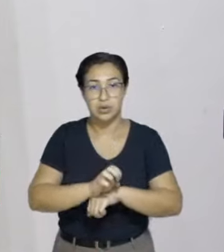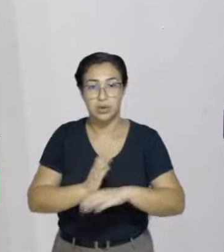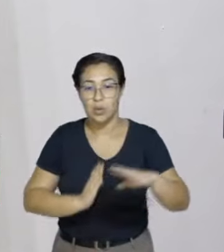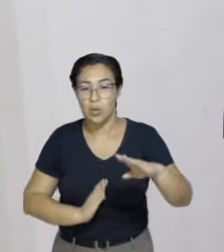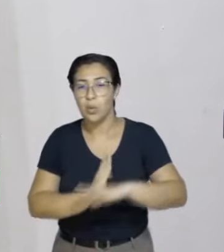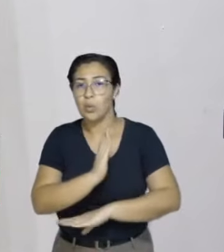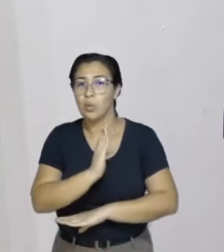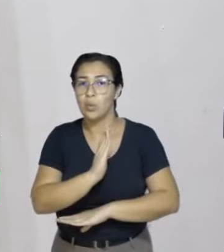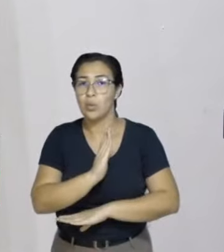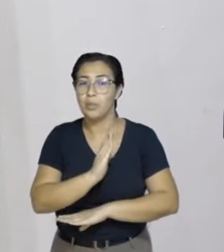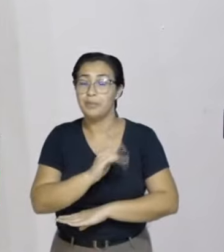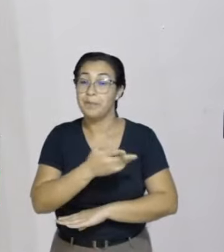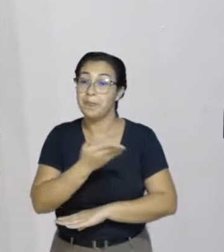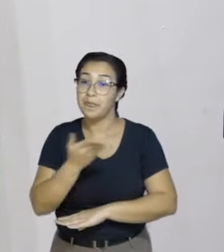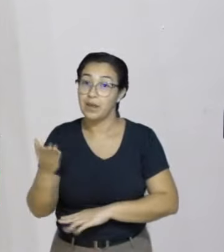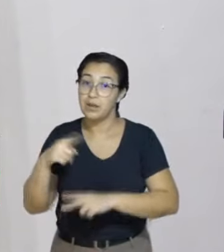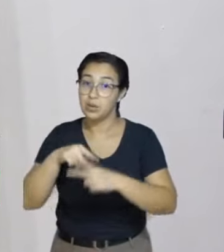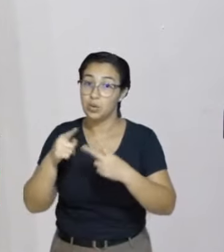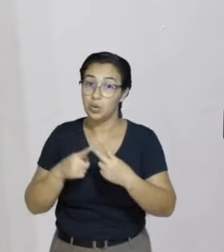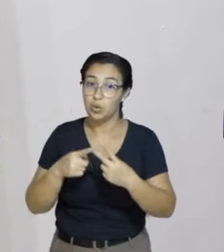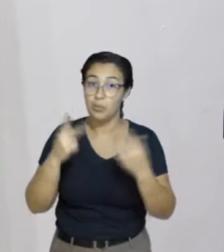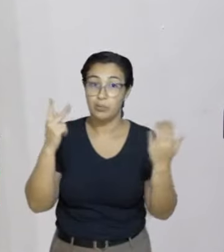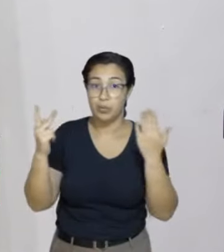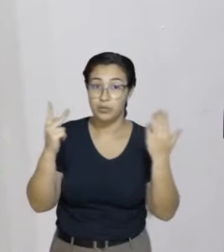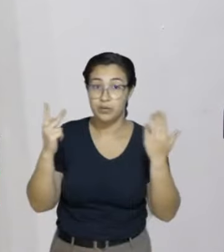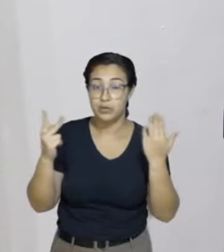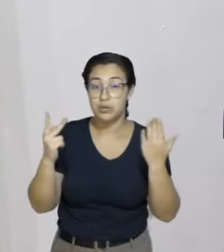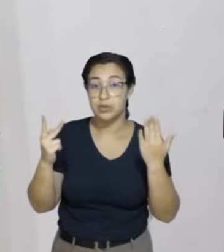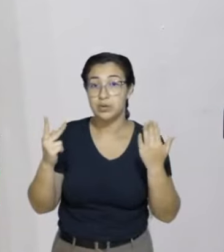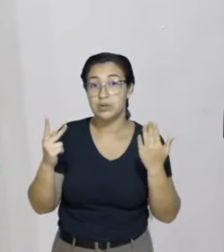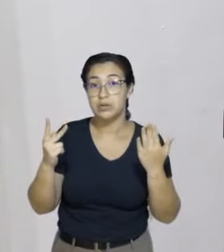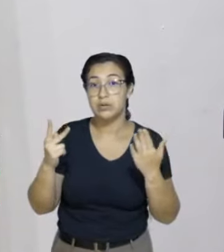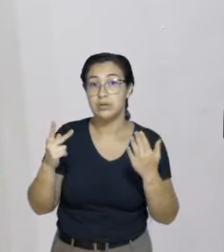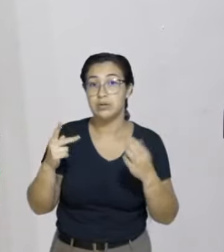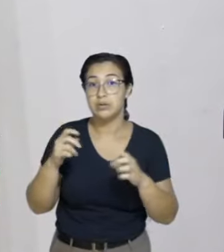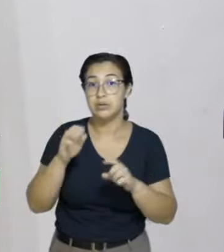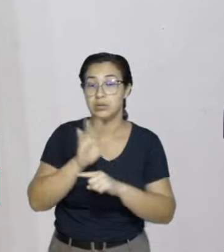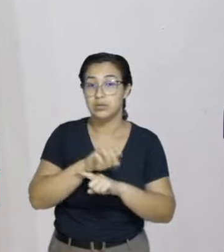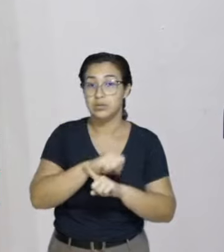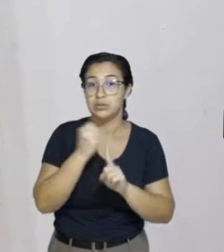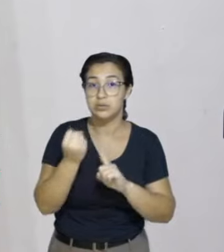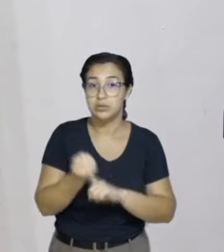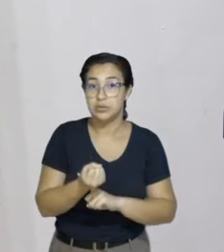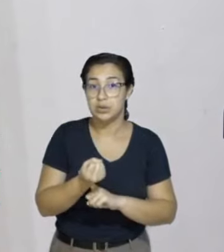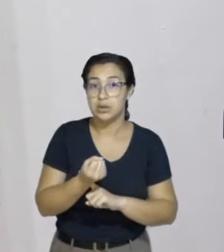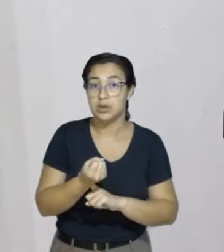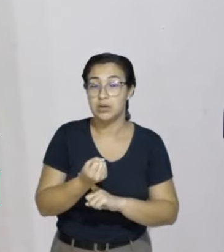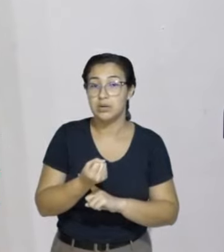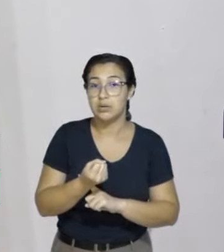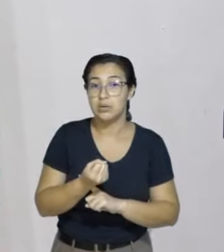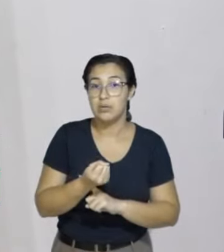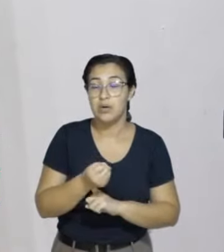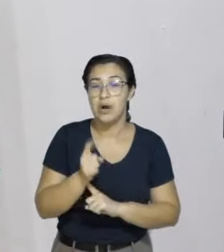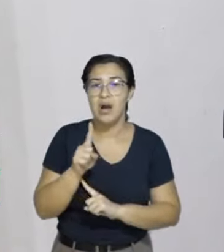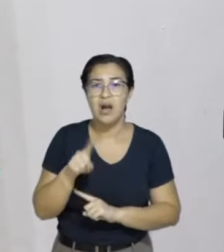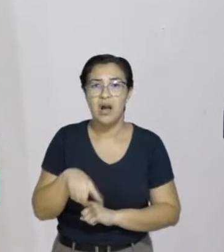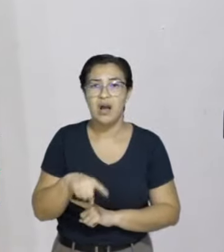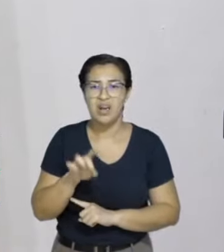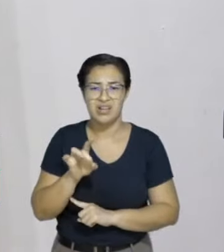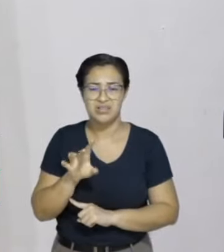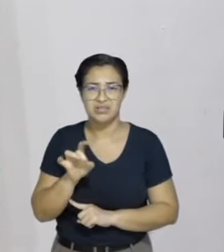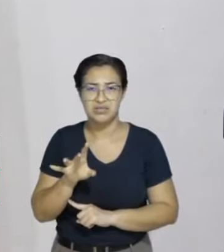presença desses profissionais, tanto da assistência social quanto de psicologia, não é para fazer